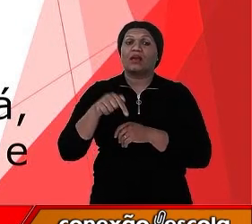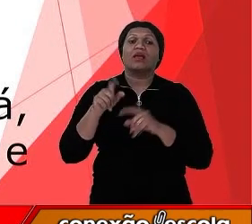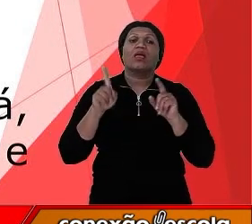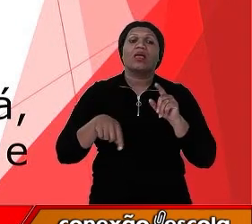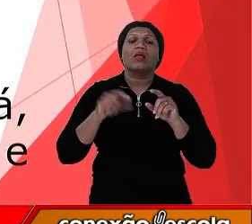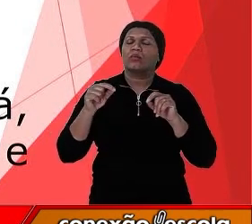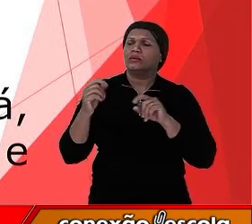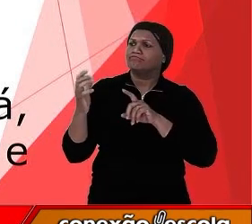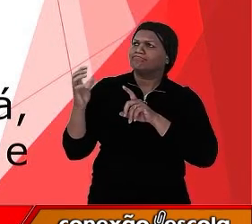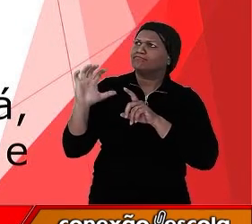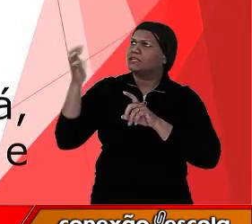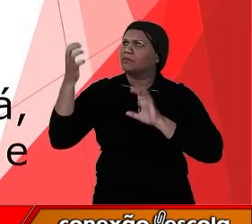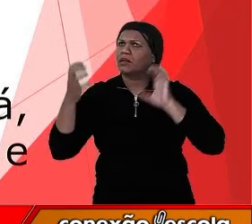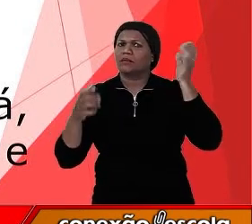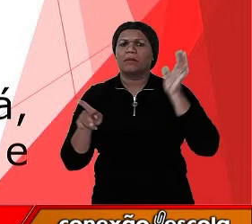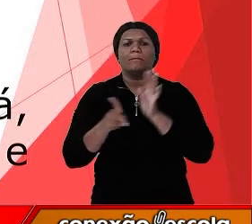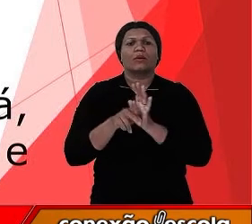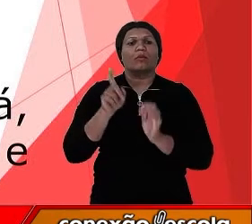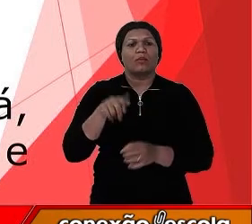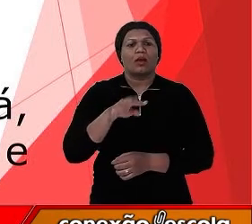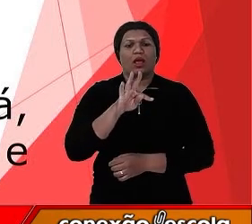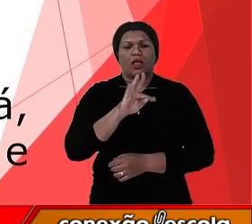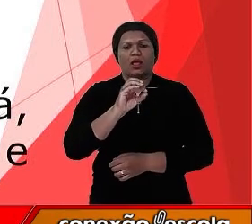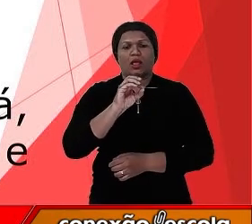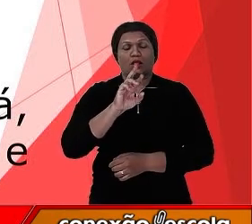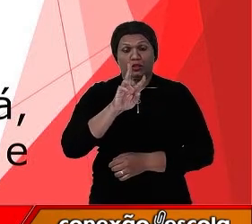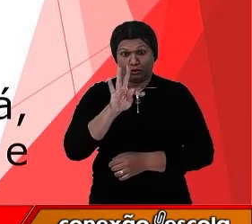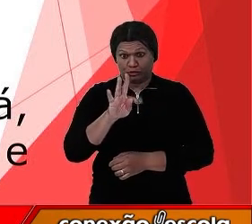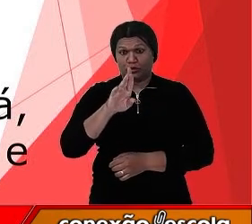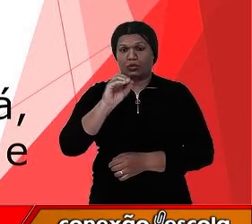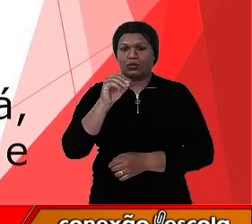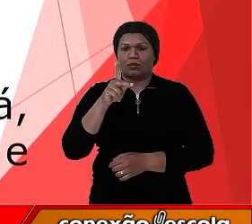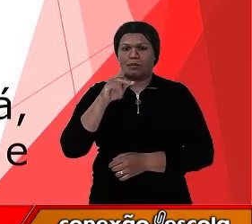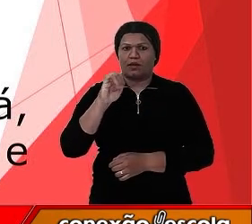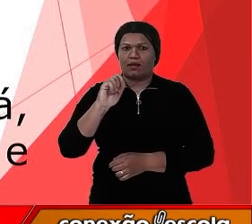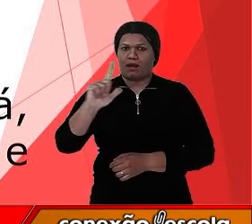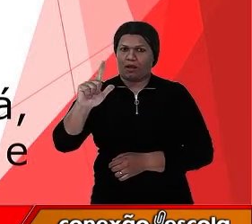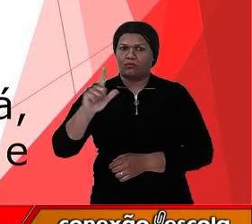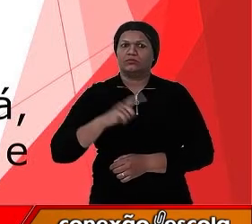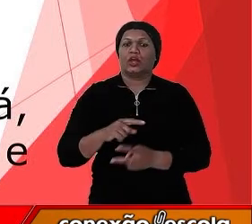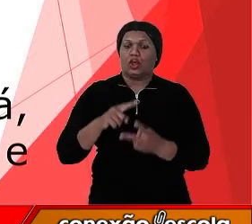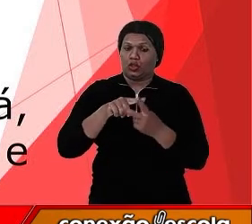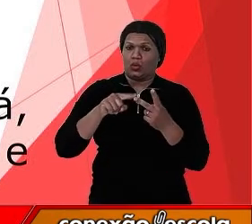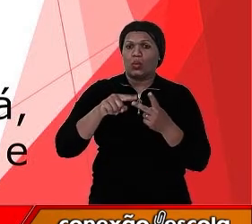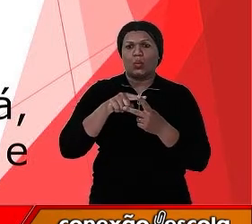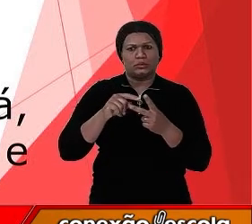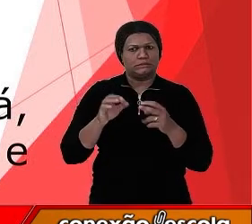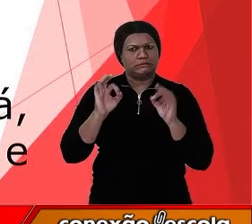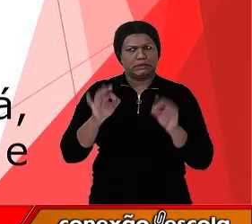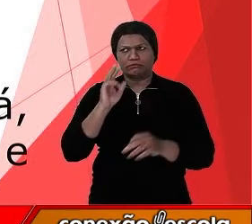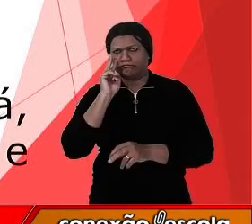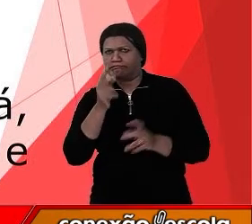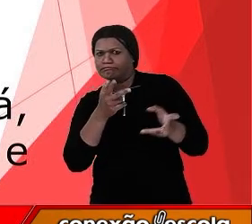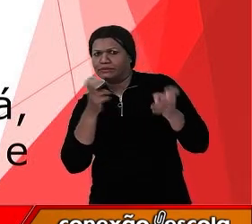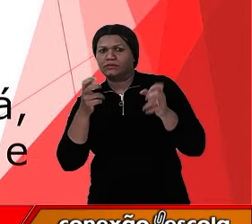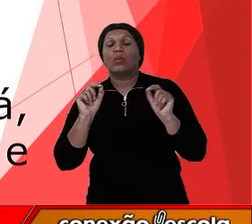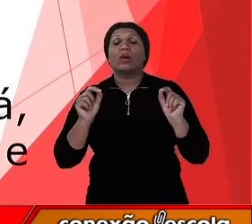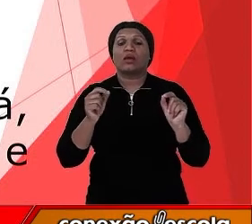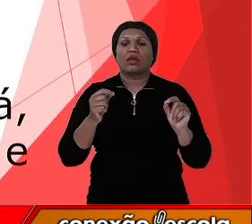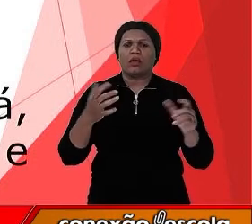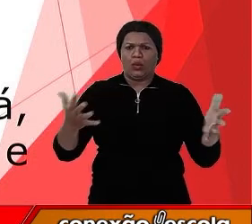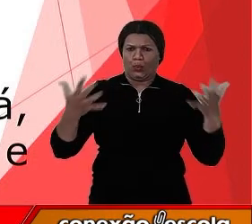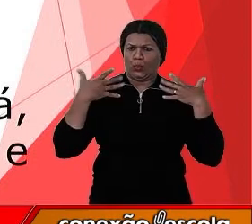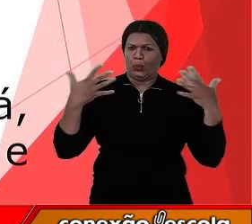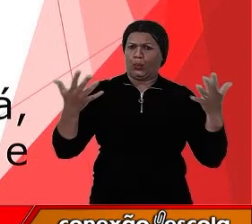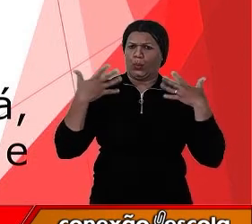aonde nós temos duas estações do ano bem definidas verão e inverno o